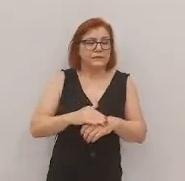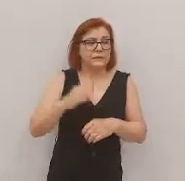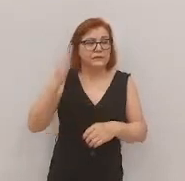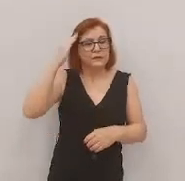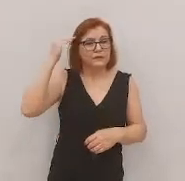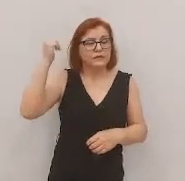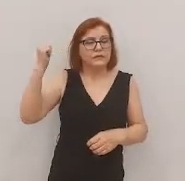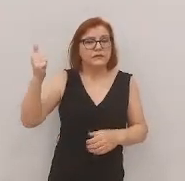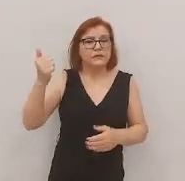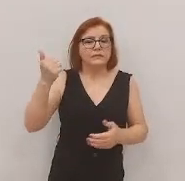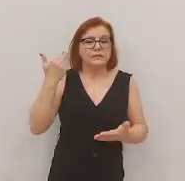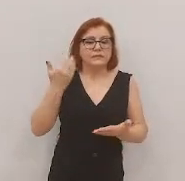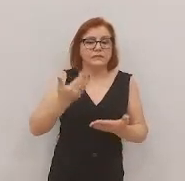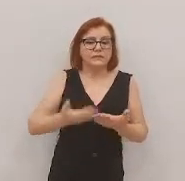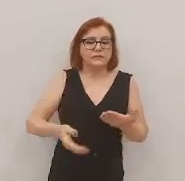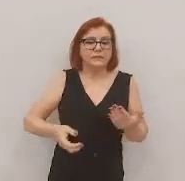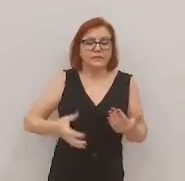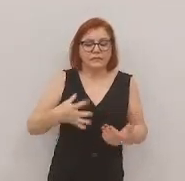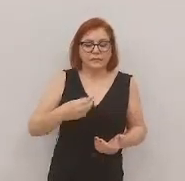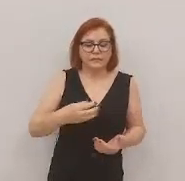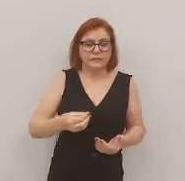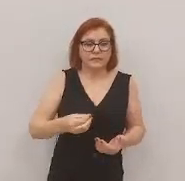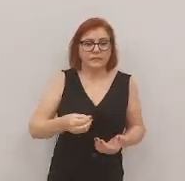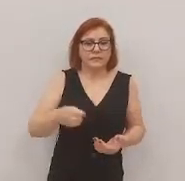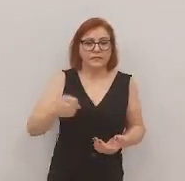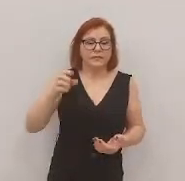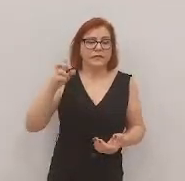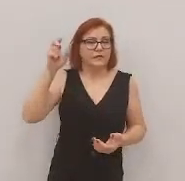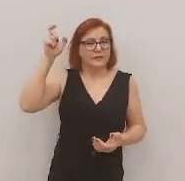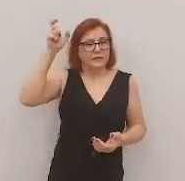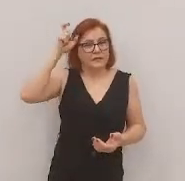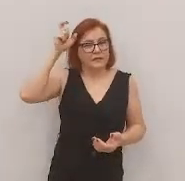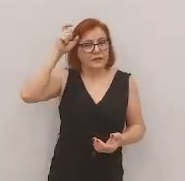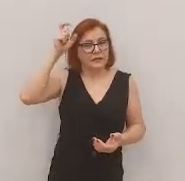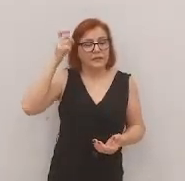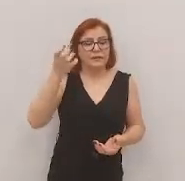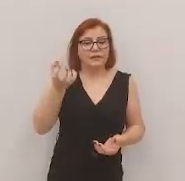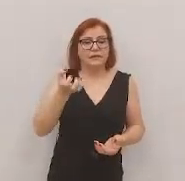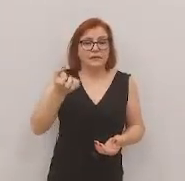Jesus. Satanás queria fazer o quê? Destruir